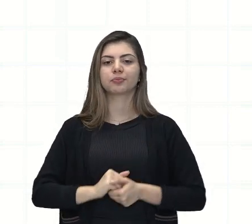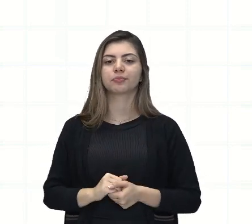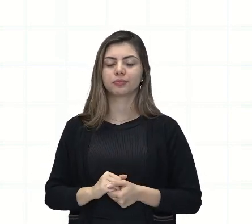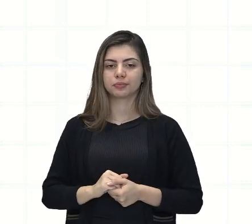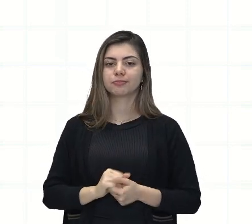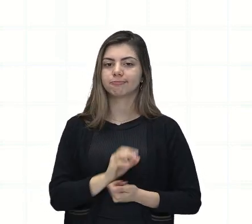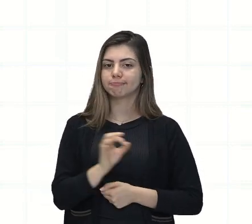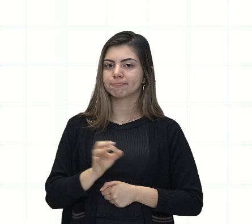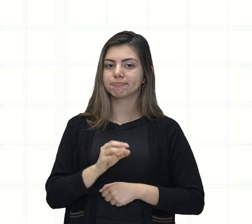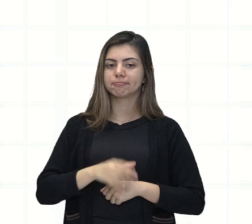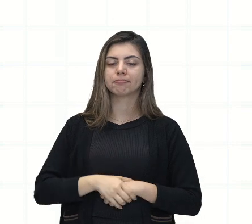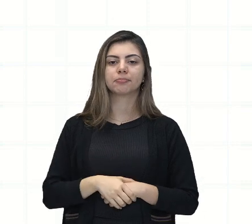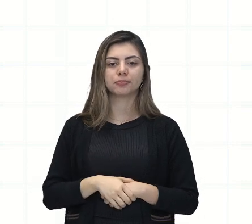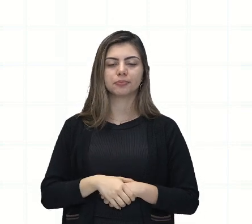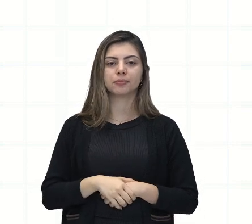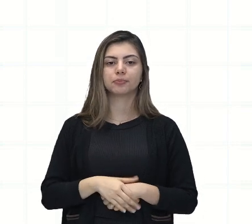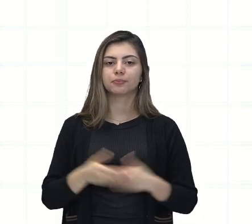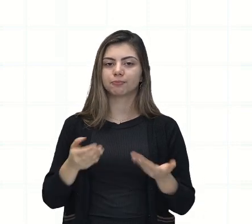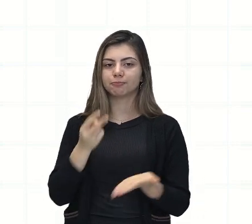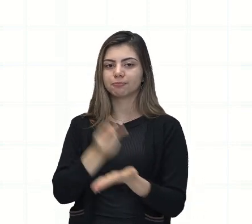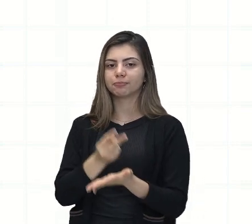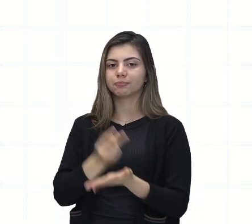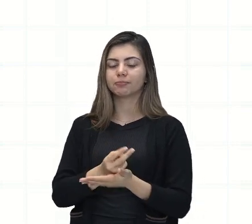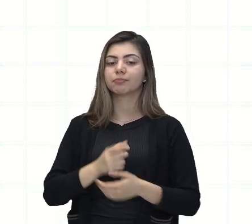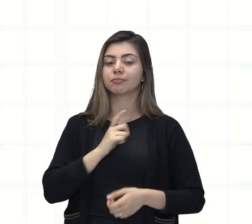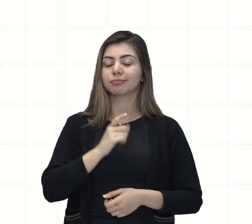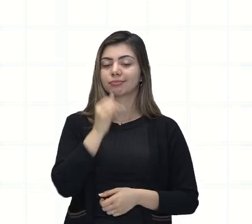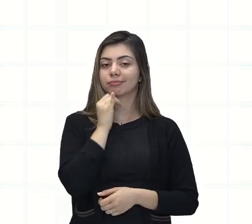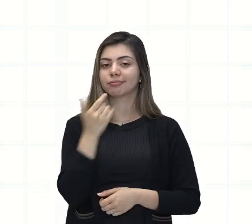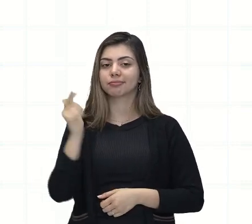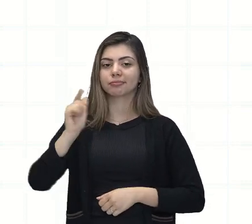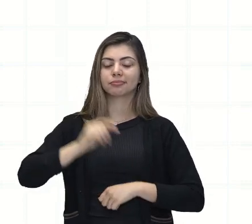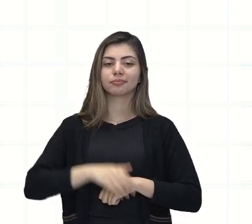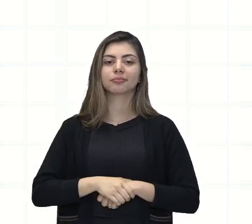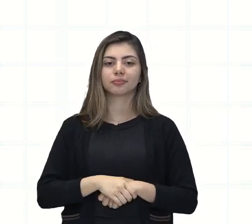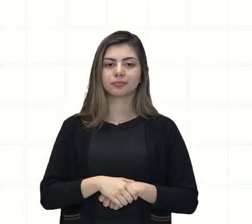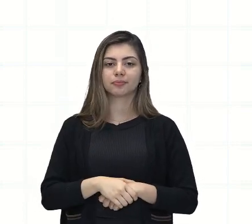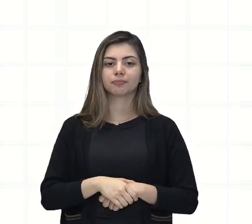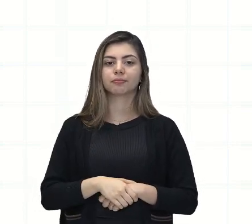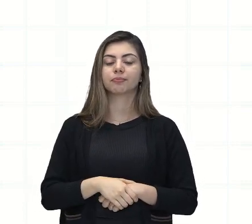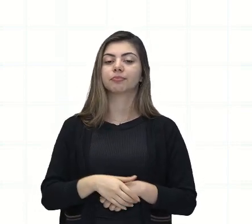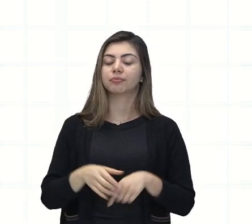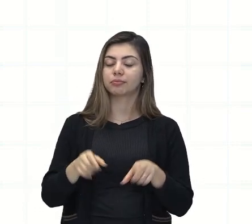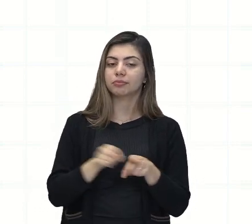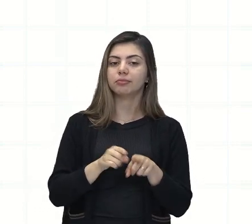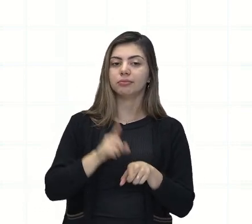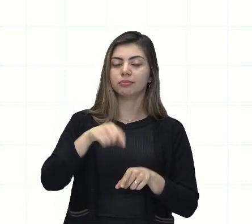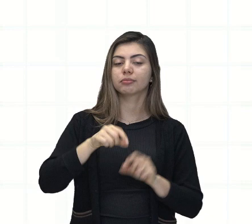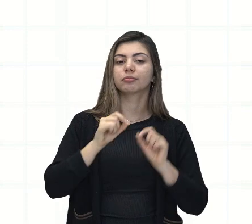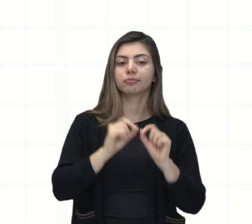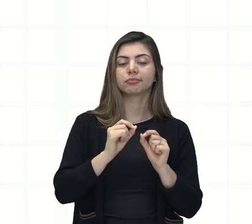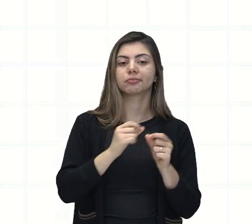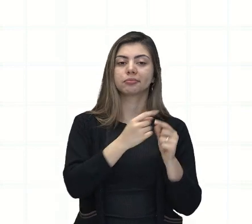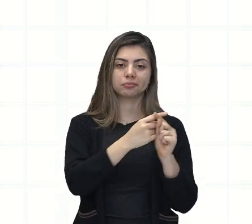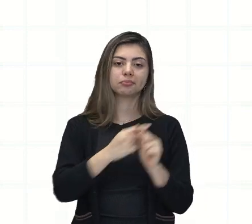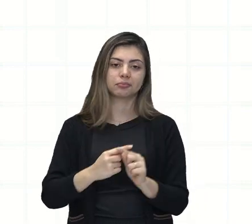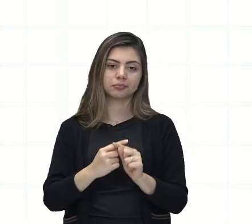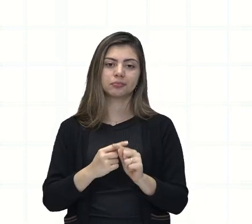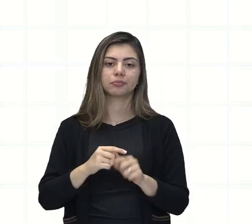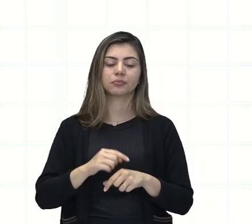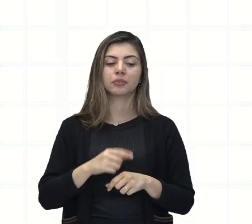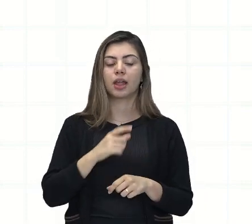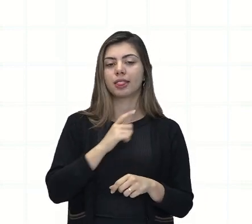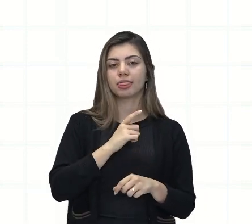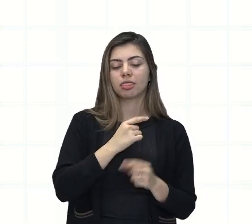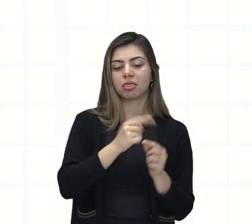pedida, certo? Prossigamos, temos mais exemplos. Ainda de multiplicativos que não sofrem,